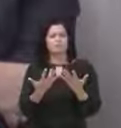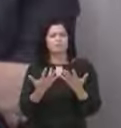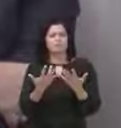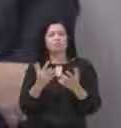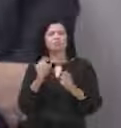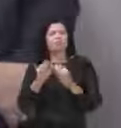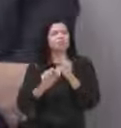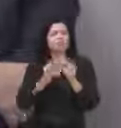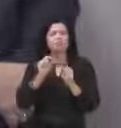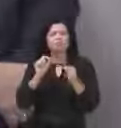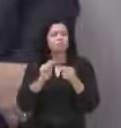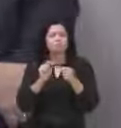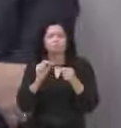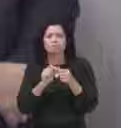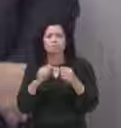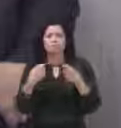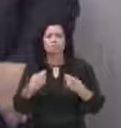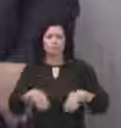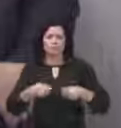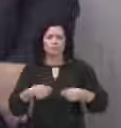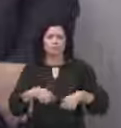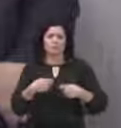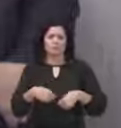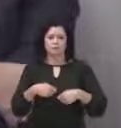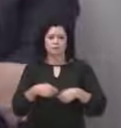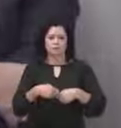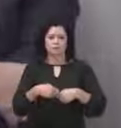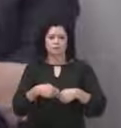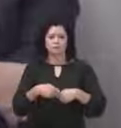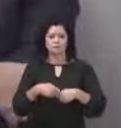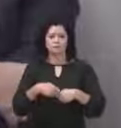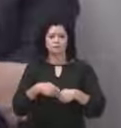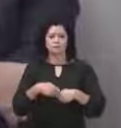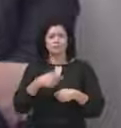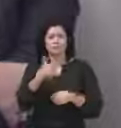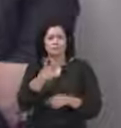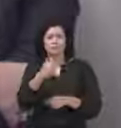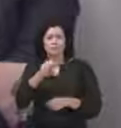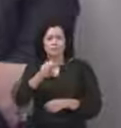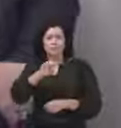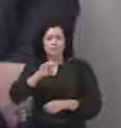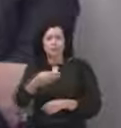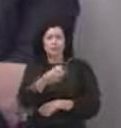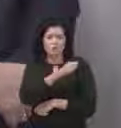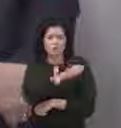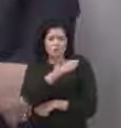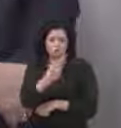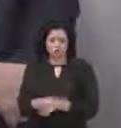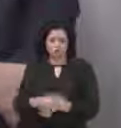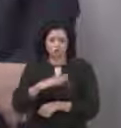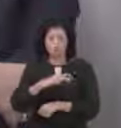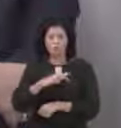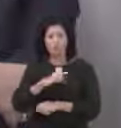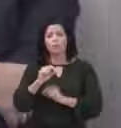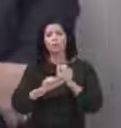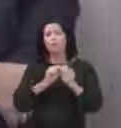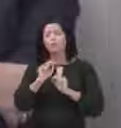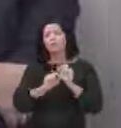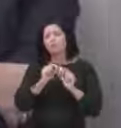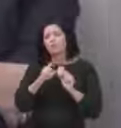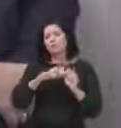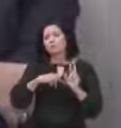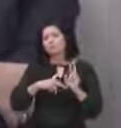ser feita. Os pais dos 27 mil alunos desse município, eles têm nós como representante